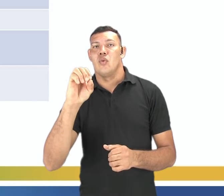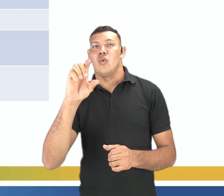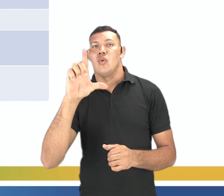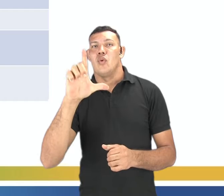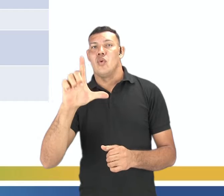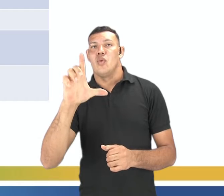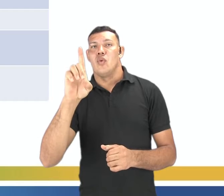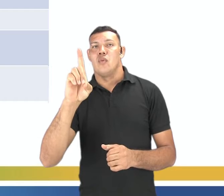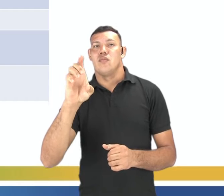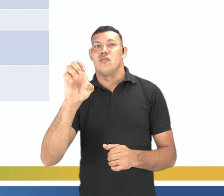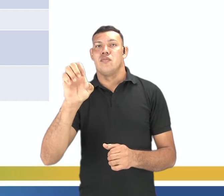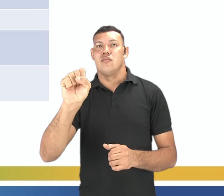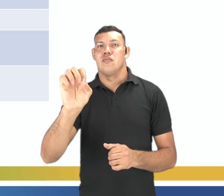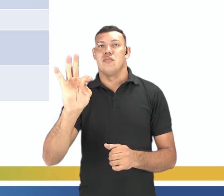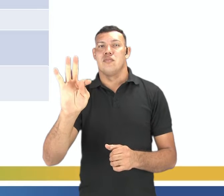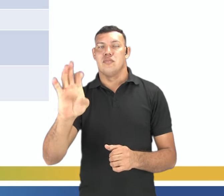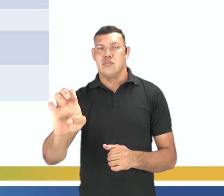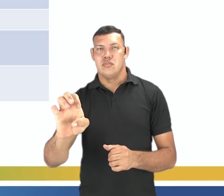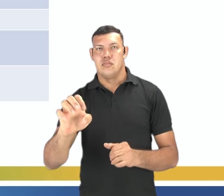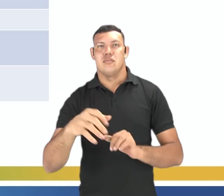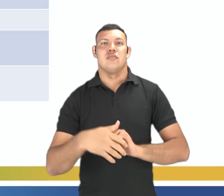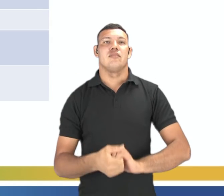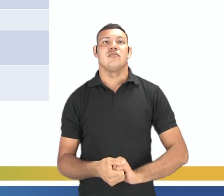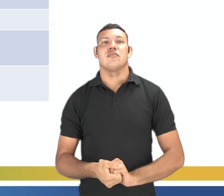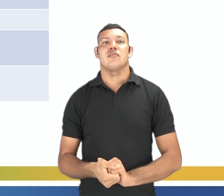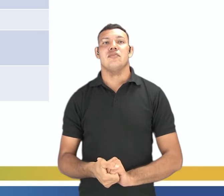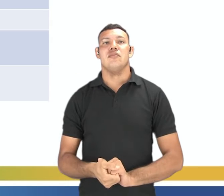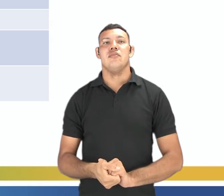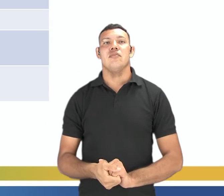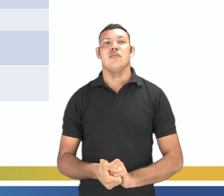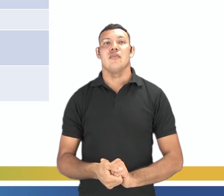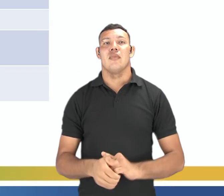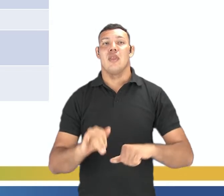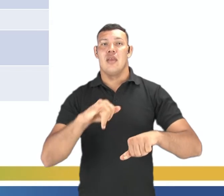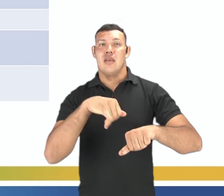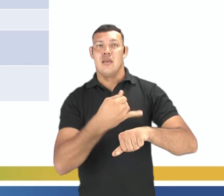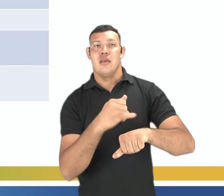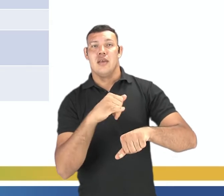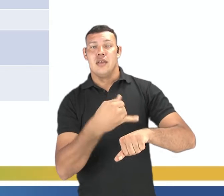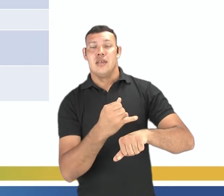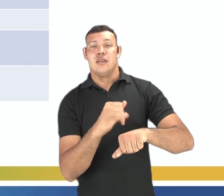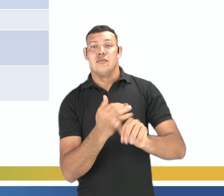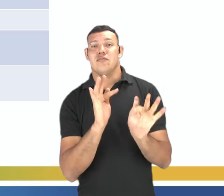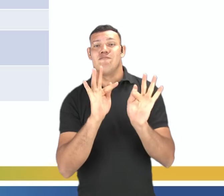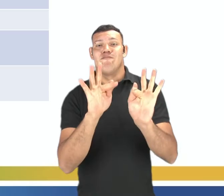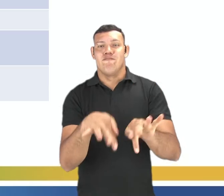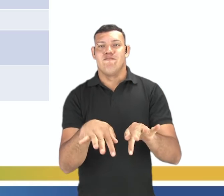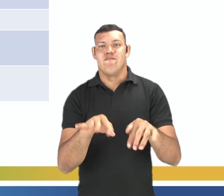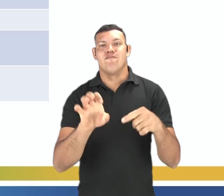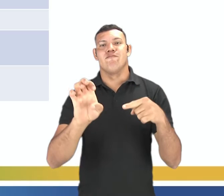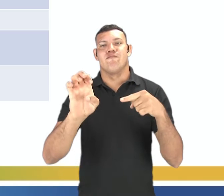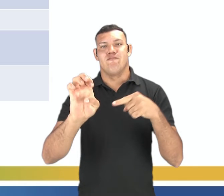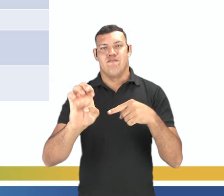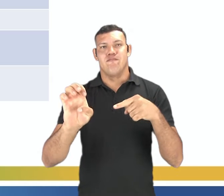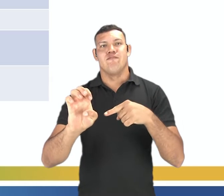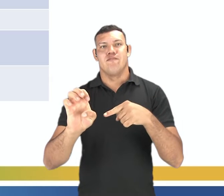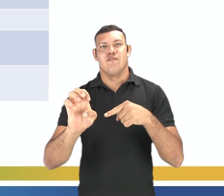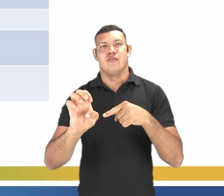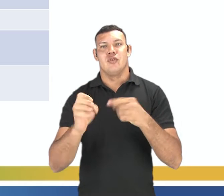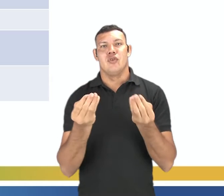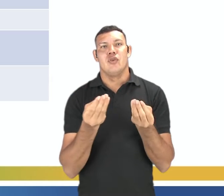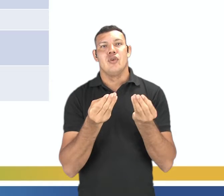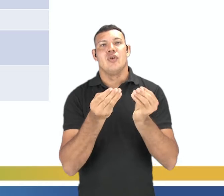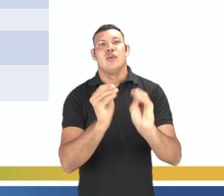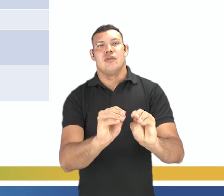forma superlativa. Para os adjetivos terminados com a letra E, nós apenas acrescentamos o st.